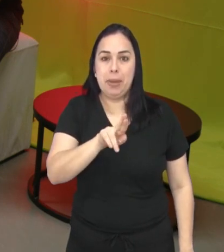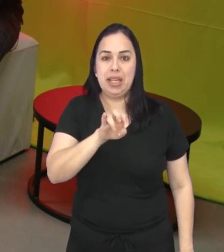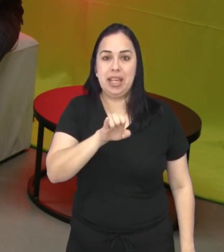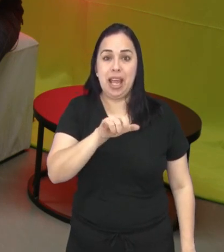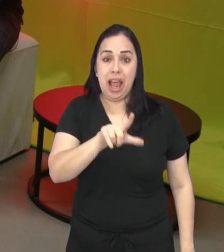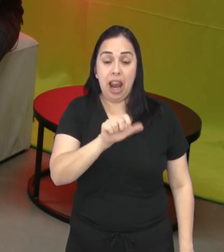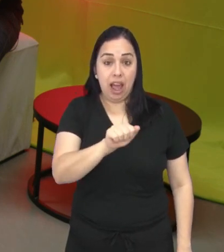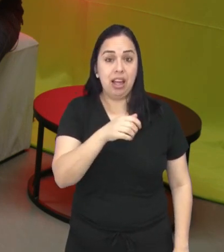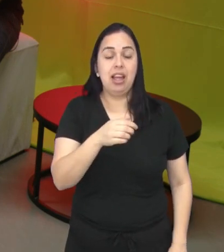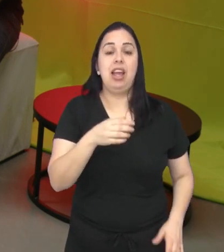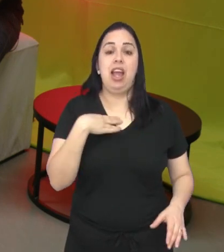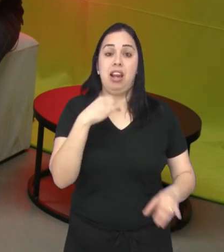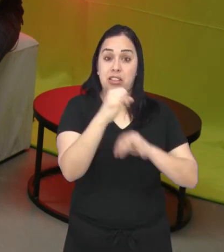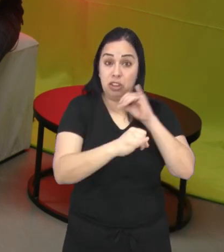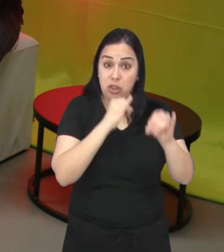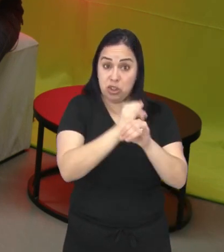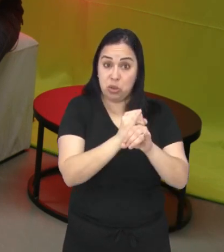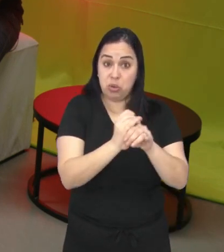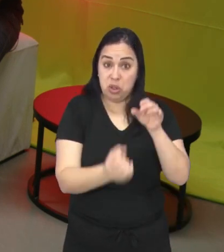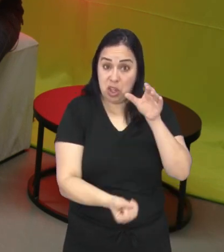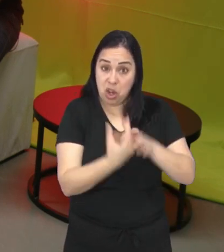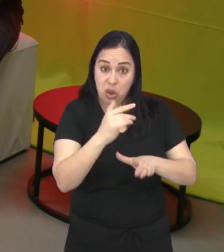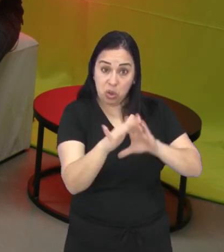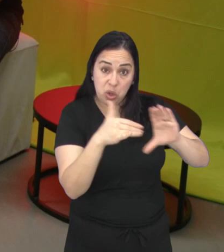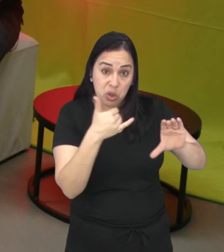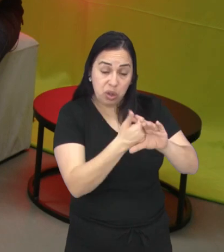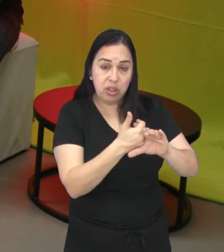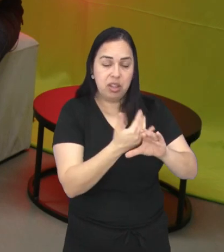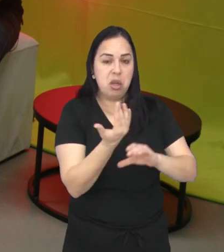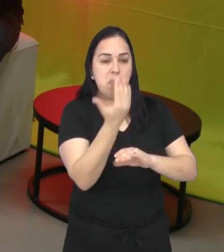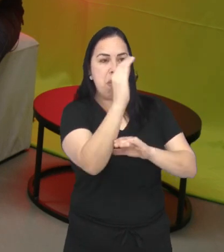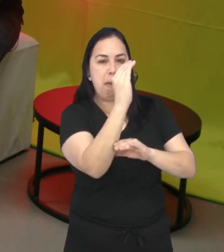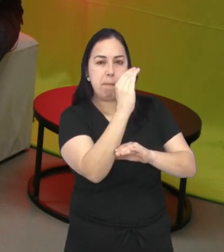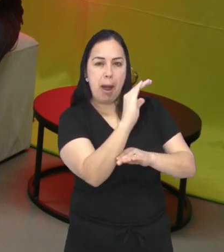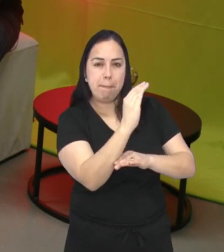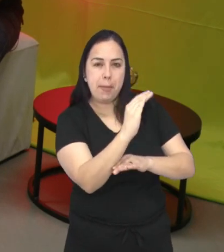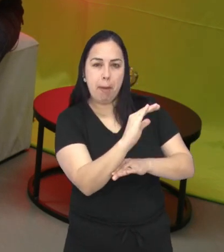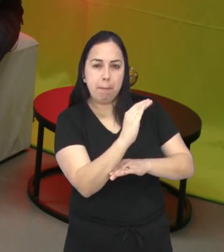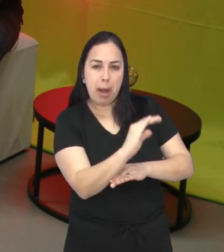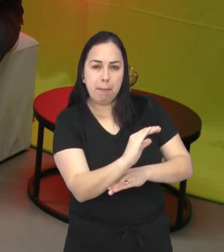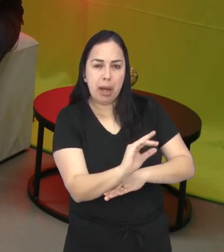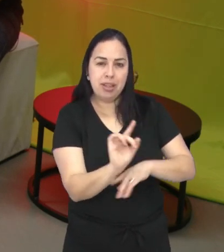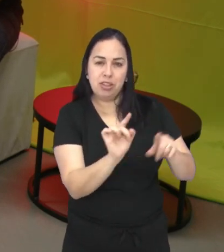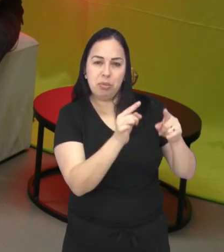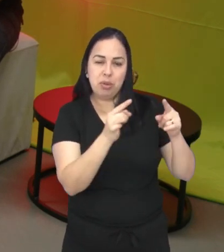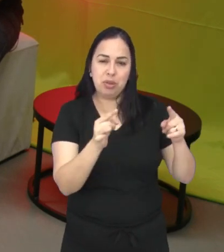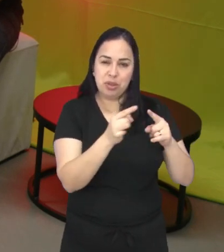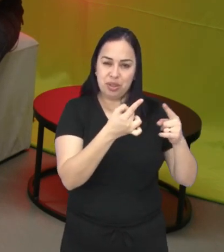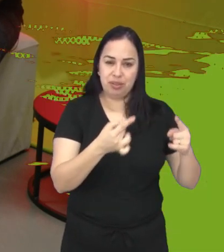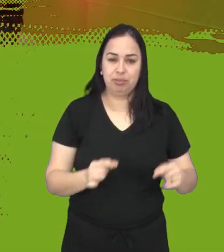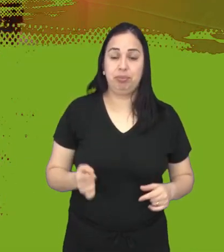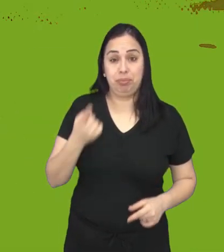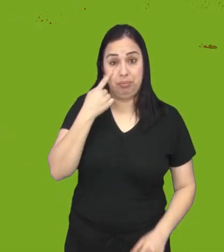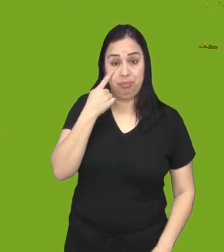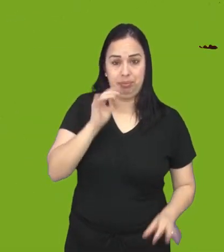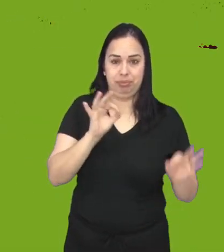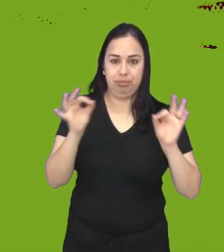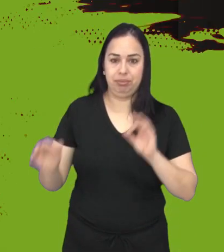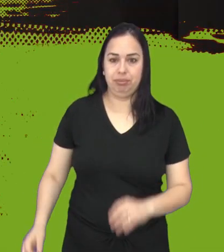em 2015, depois de criar um canal no YouTube e começar a postar vídeos de releituras dos seus artistas preferidos. Olha